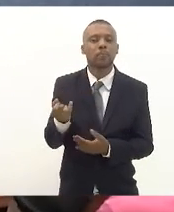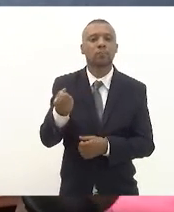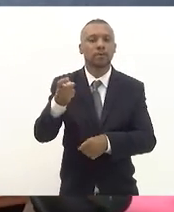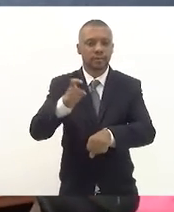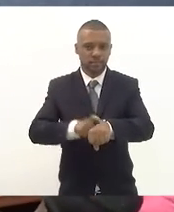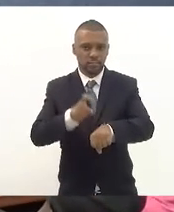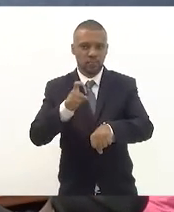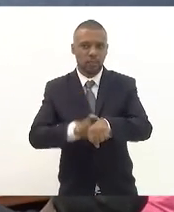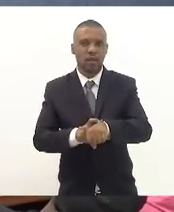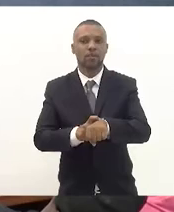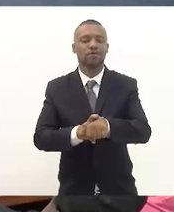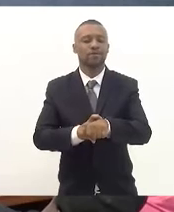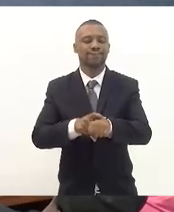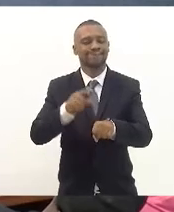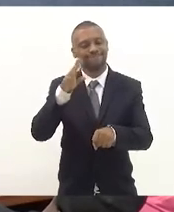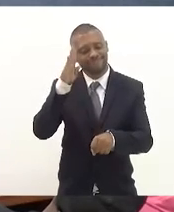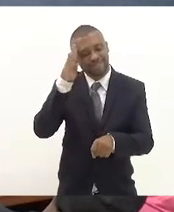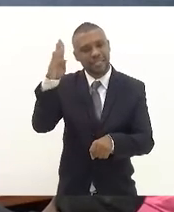momento singular